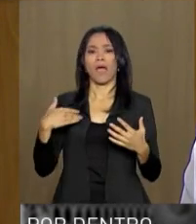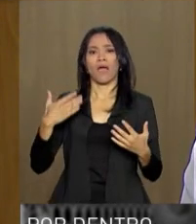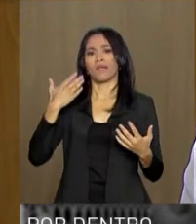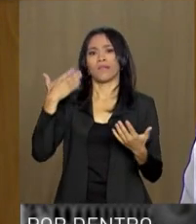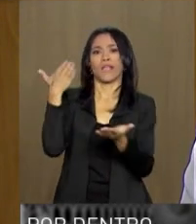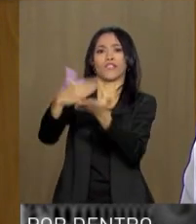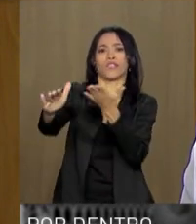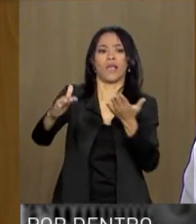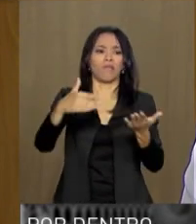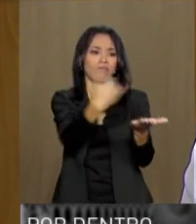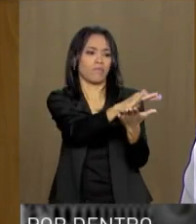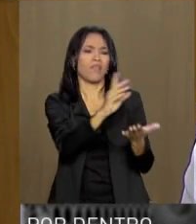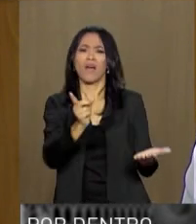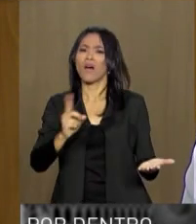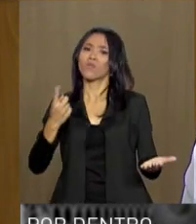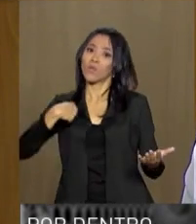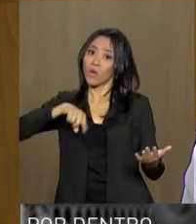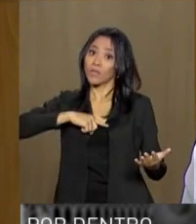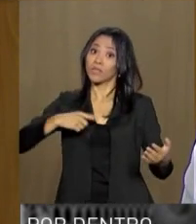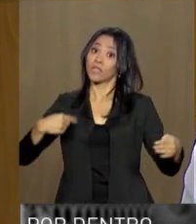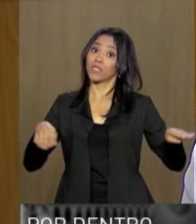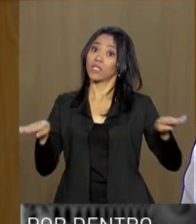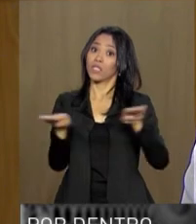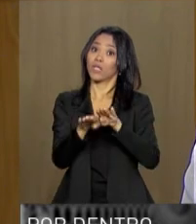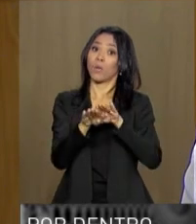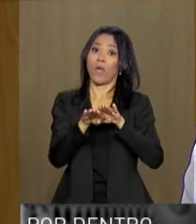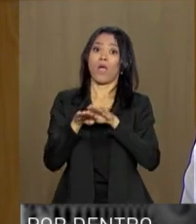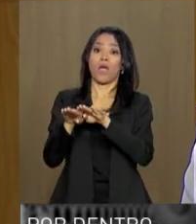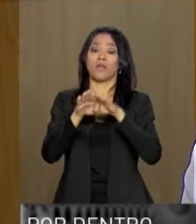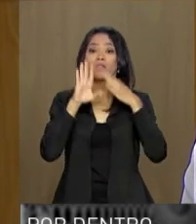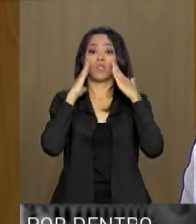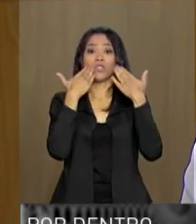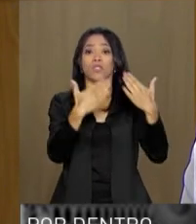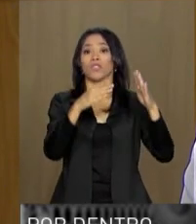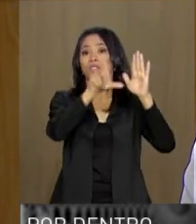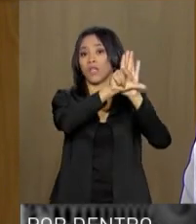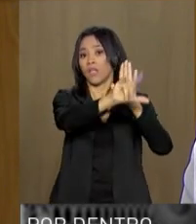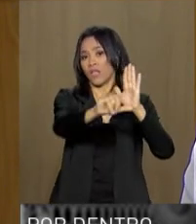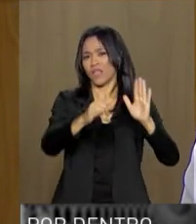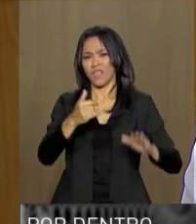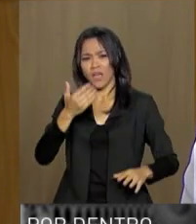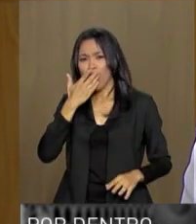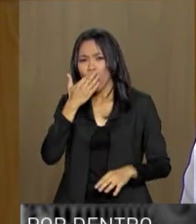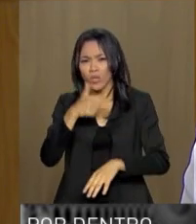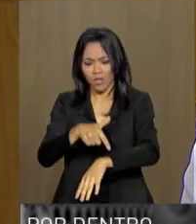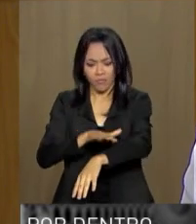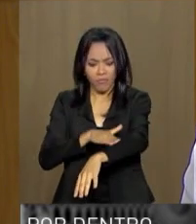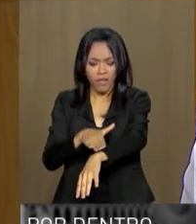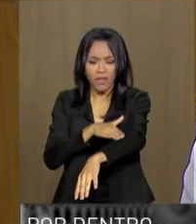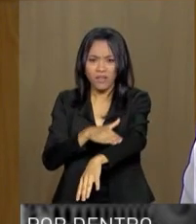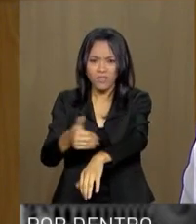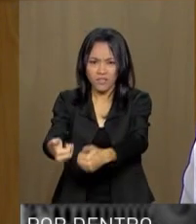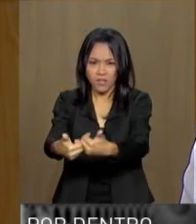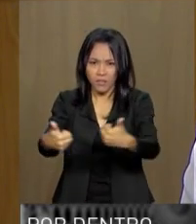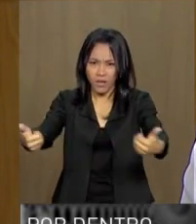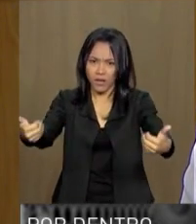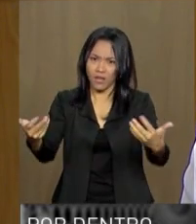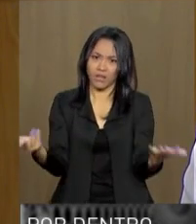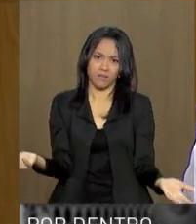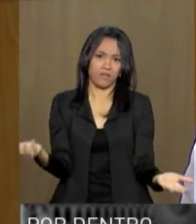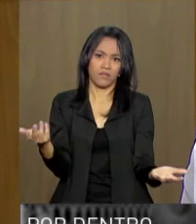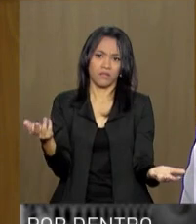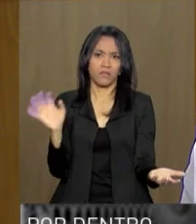iguais perante a lei e que a cor da pele não pode continuar nos separando seja por